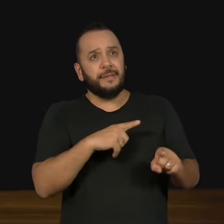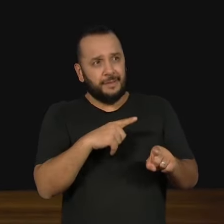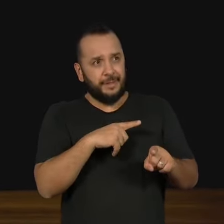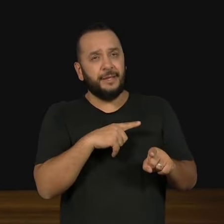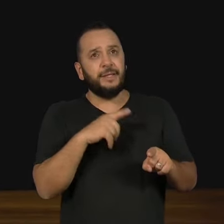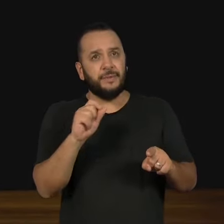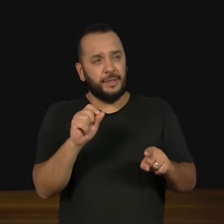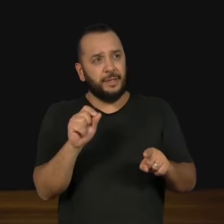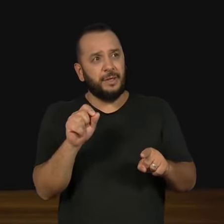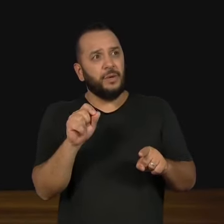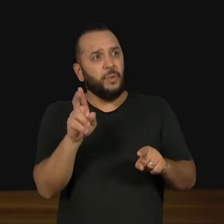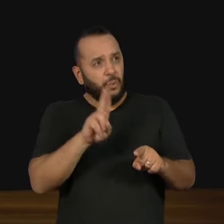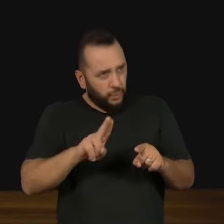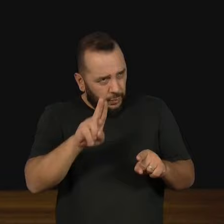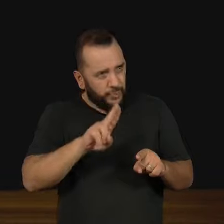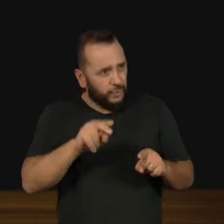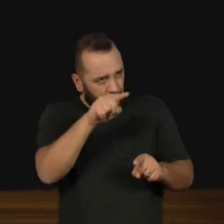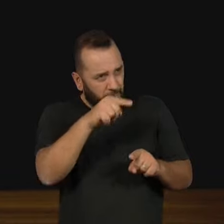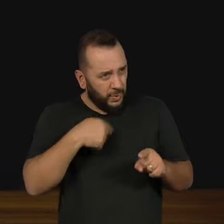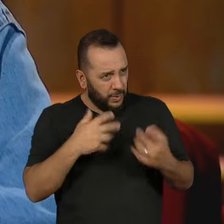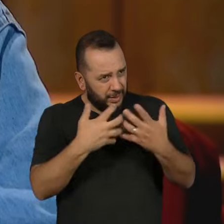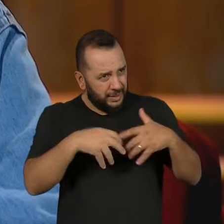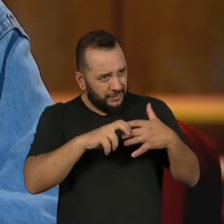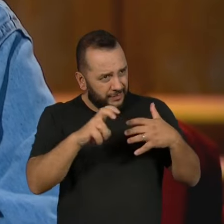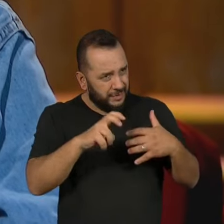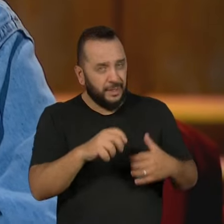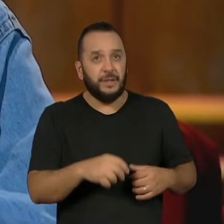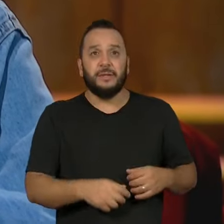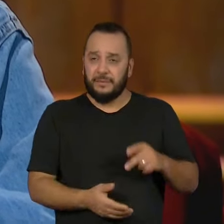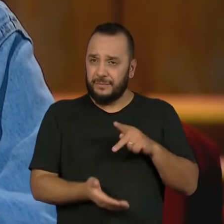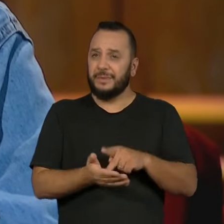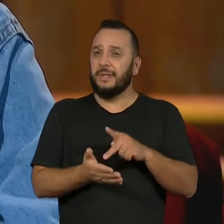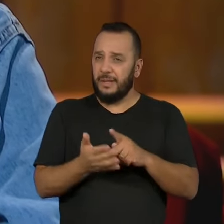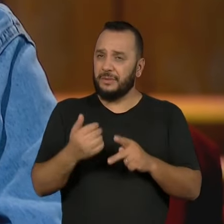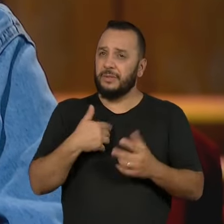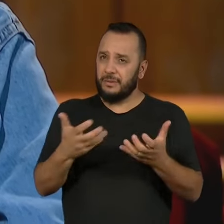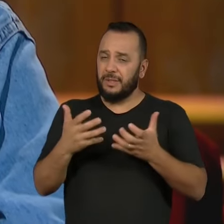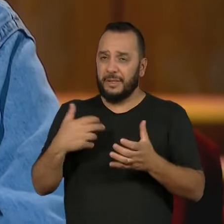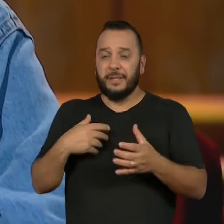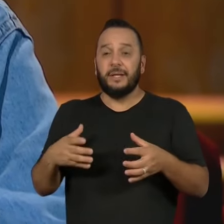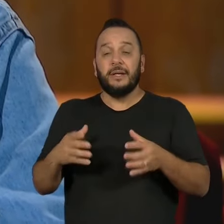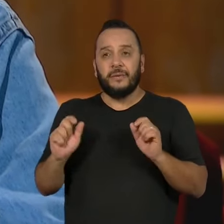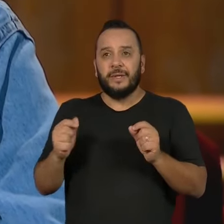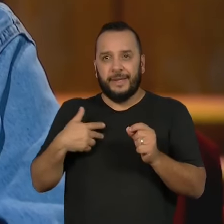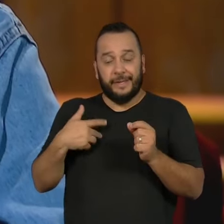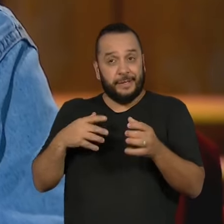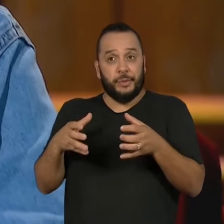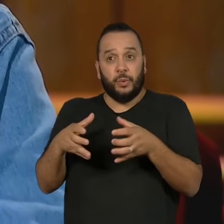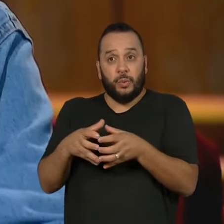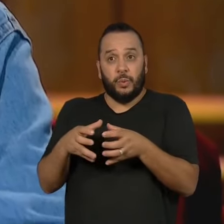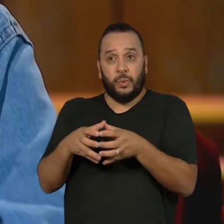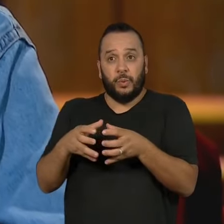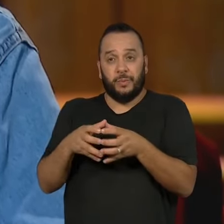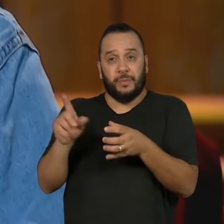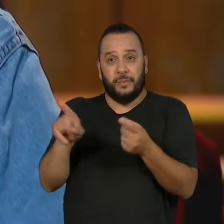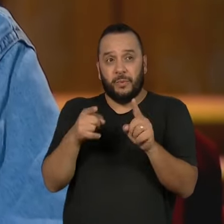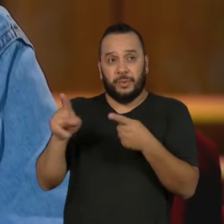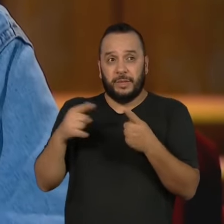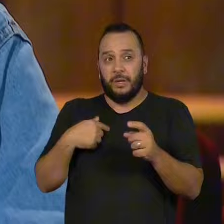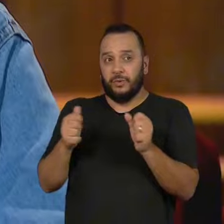de de uma inteligência artificial é isso eu já ia fazer um disco eu e o Juno Freitas que é um multiinstrumentista